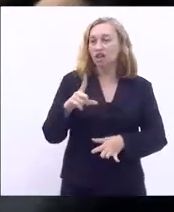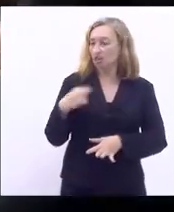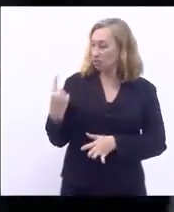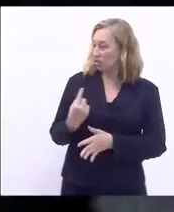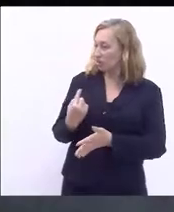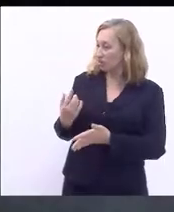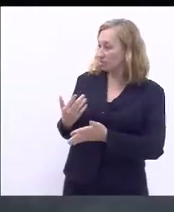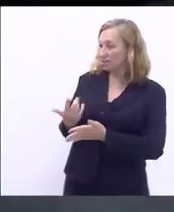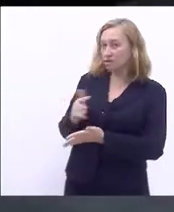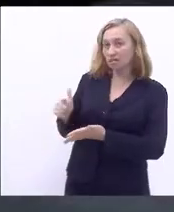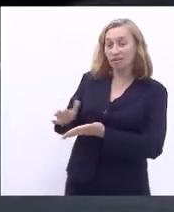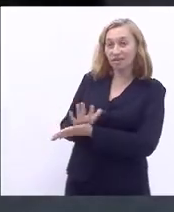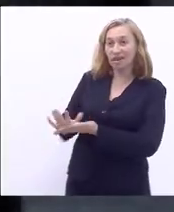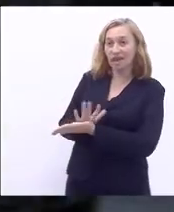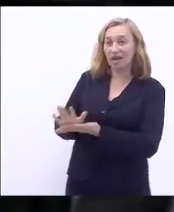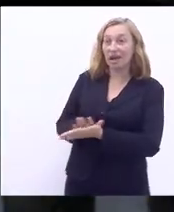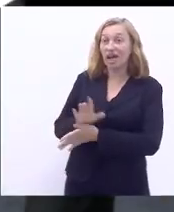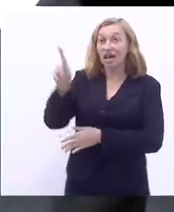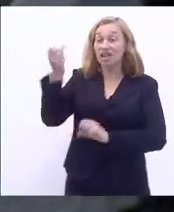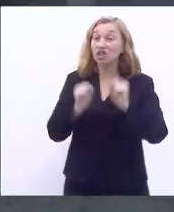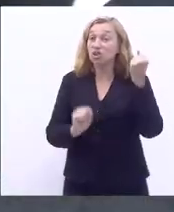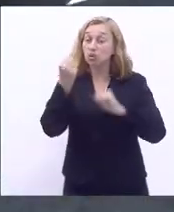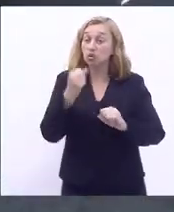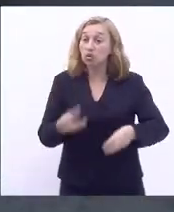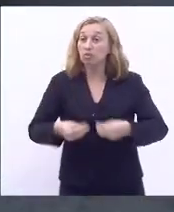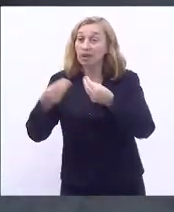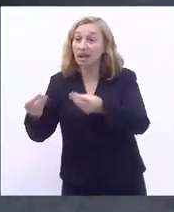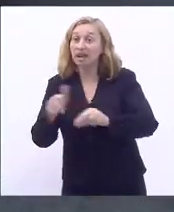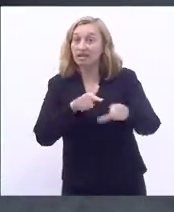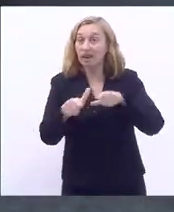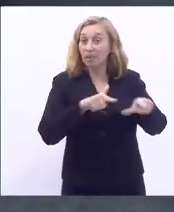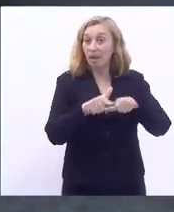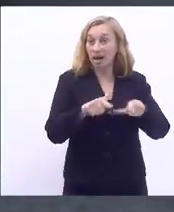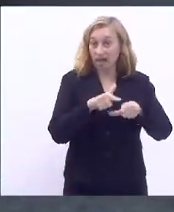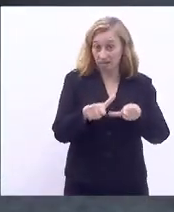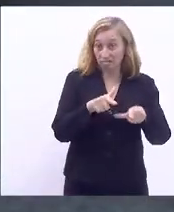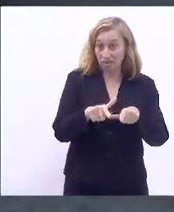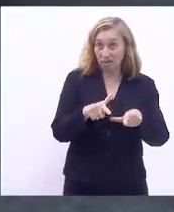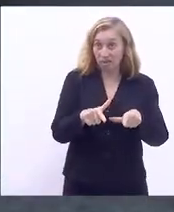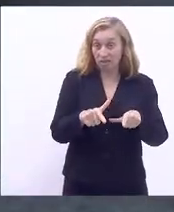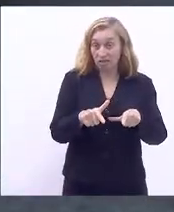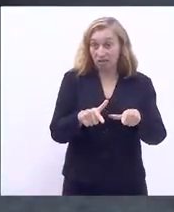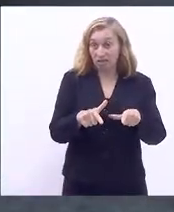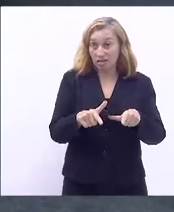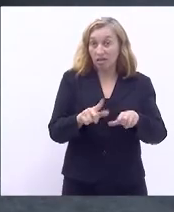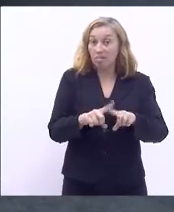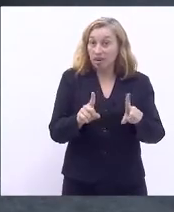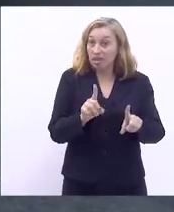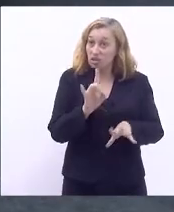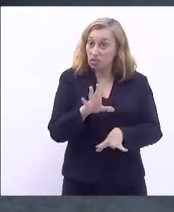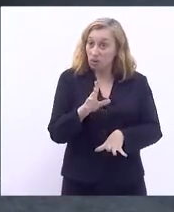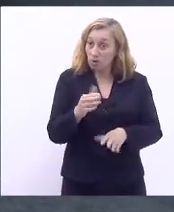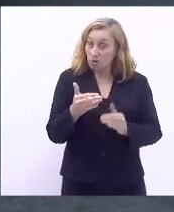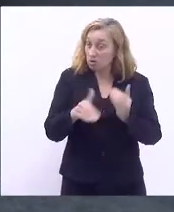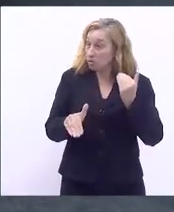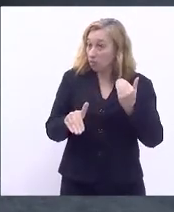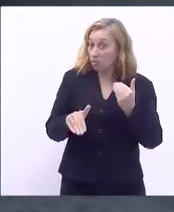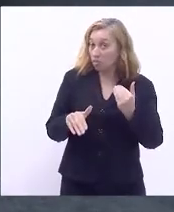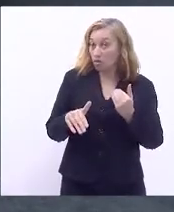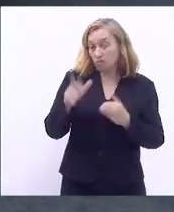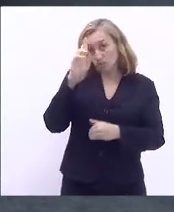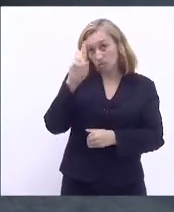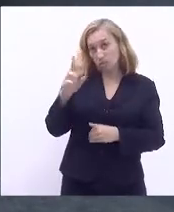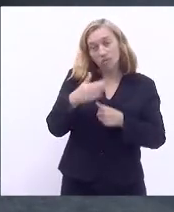quê? Tem indústria lá para dar emprego e gerar recursos para o Estado. Agora, só uma coisa que eu discordo de Vossa Excelência com